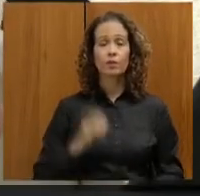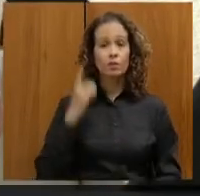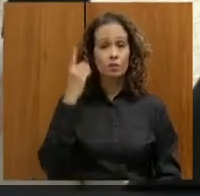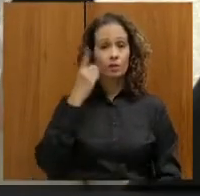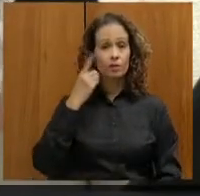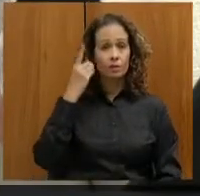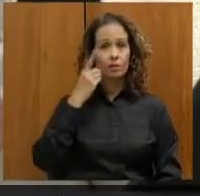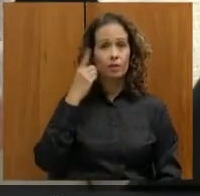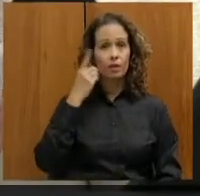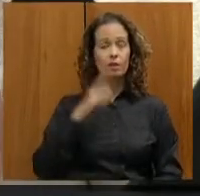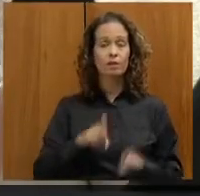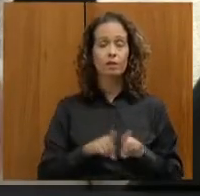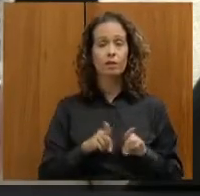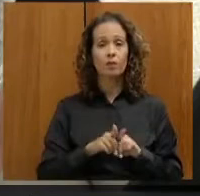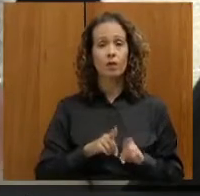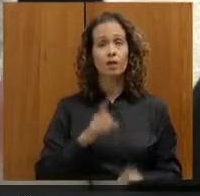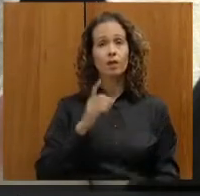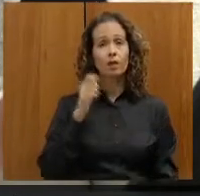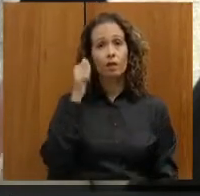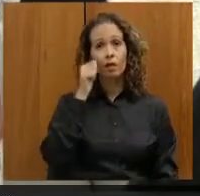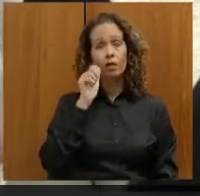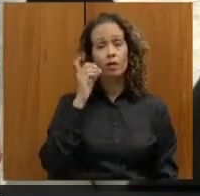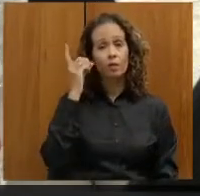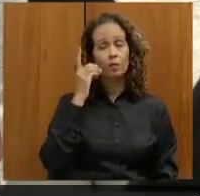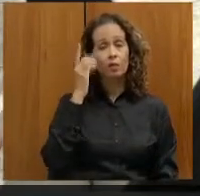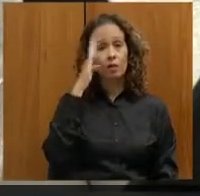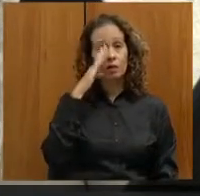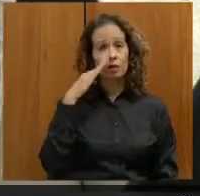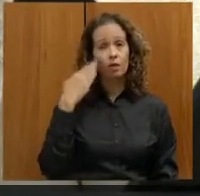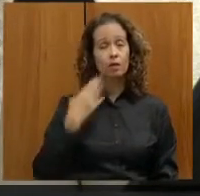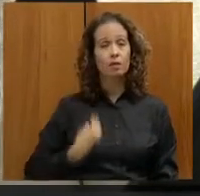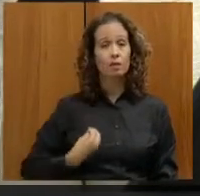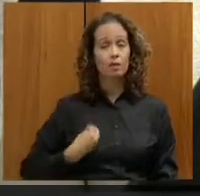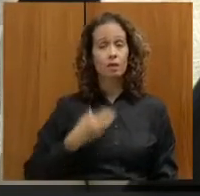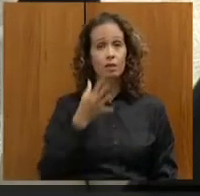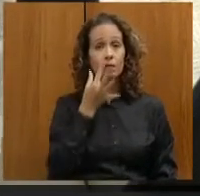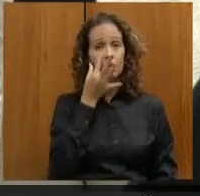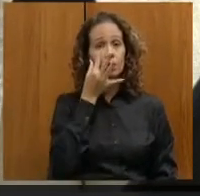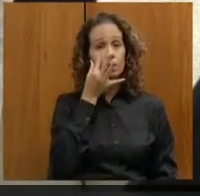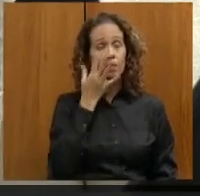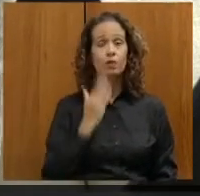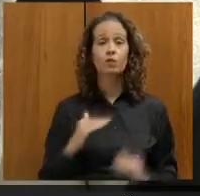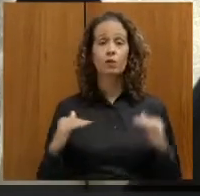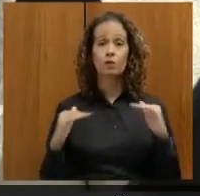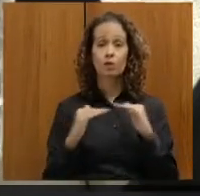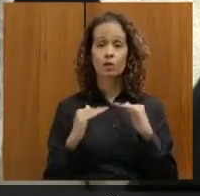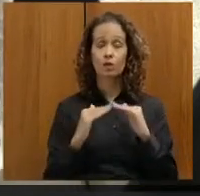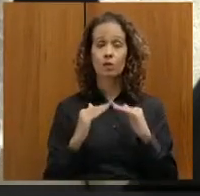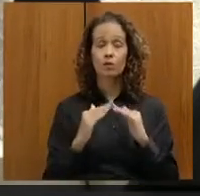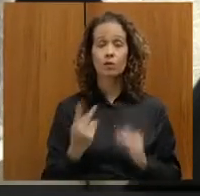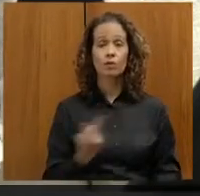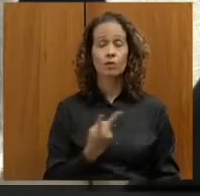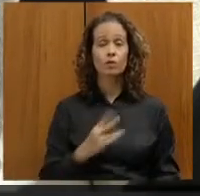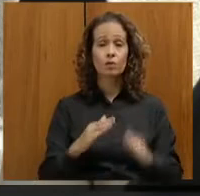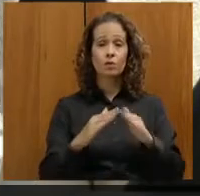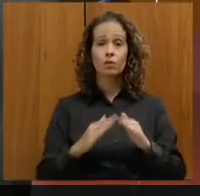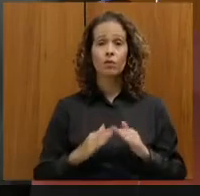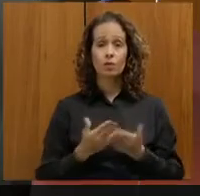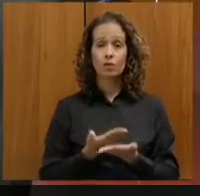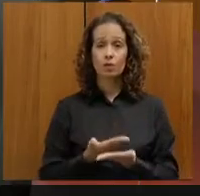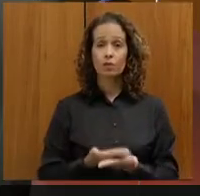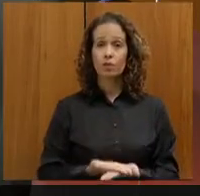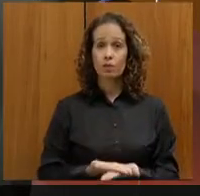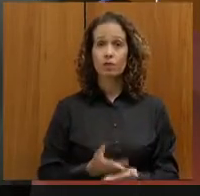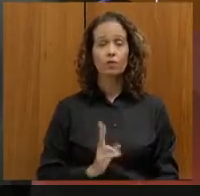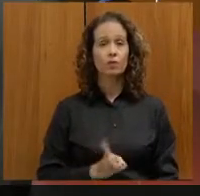deputados EA deputada Beatriz que se encontram presentes estejam de acordo com os dois requerimentos permaneço